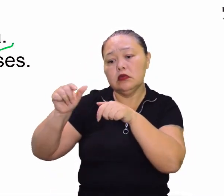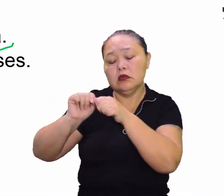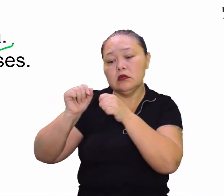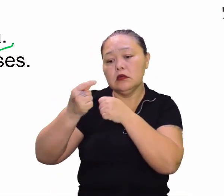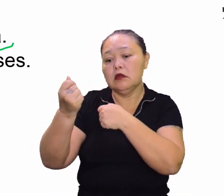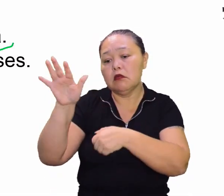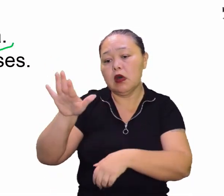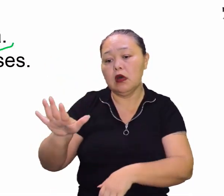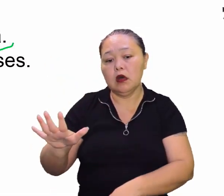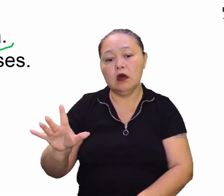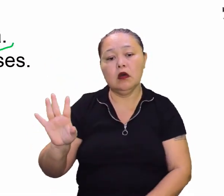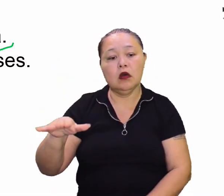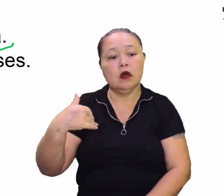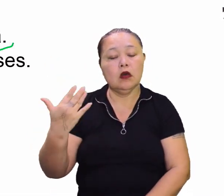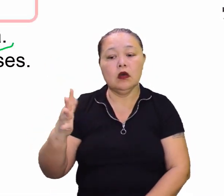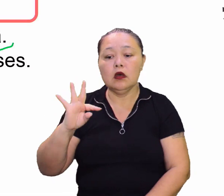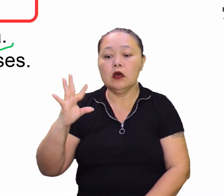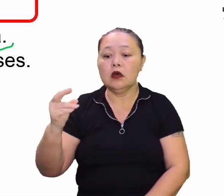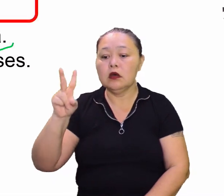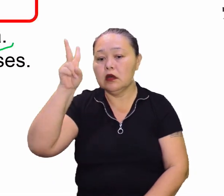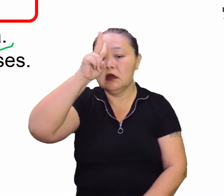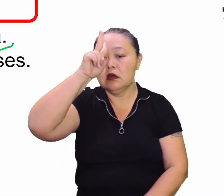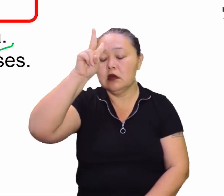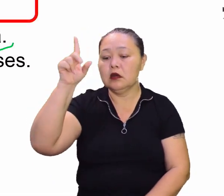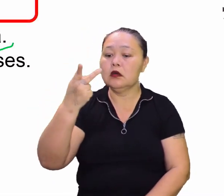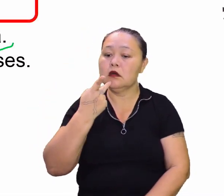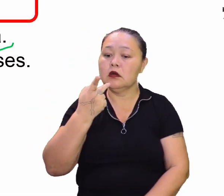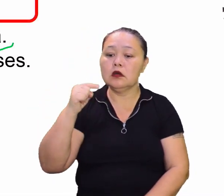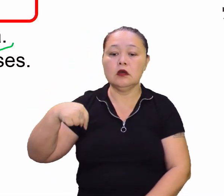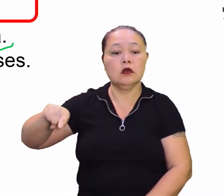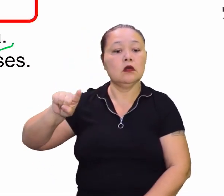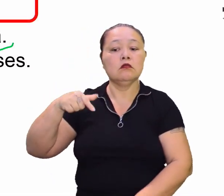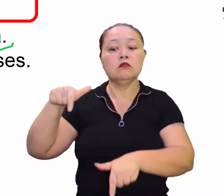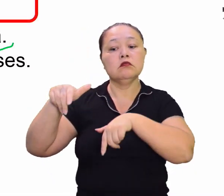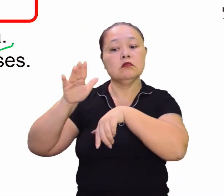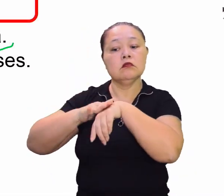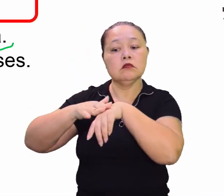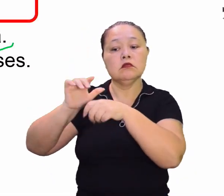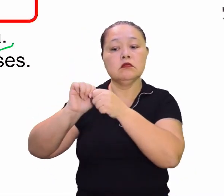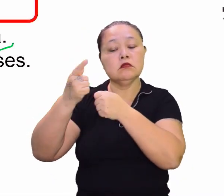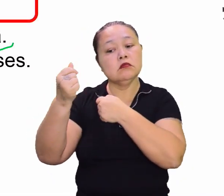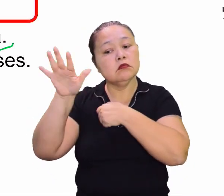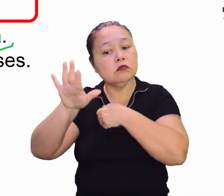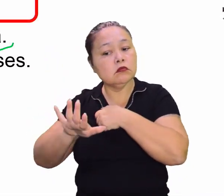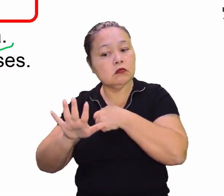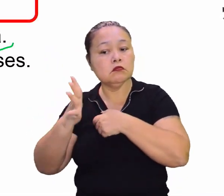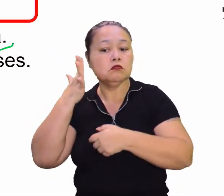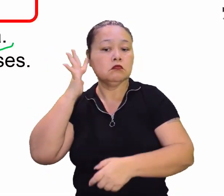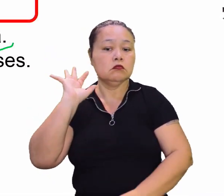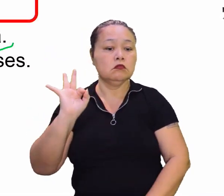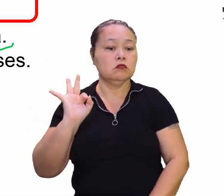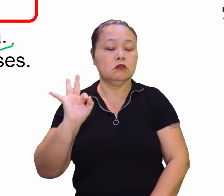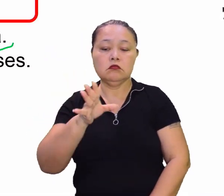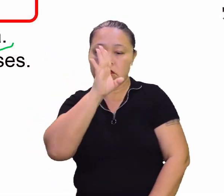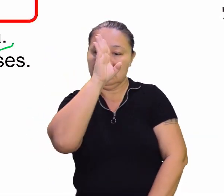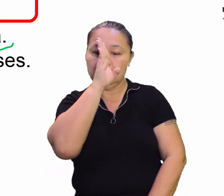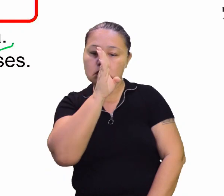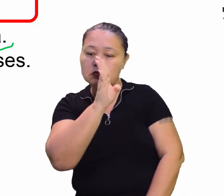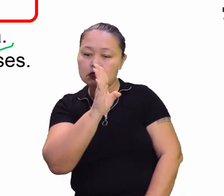não. Então, todos vão lembrar que nós falamos que a mão de obra é barata, qualificada